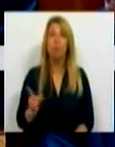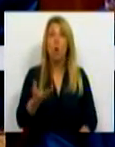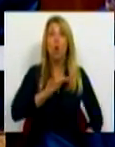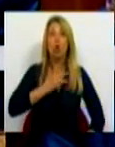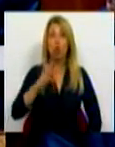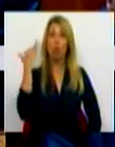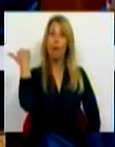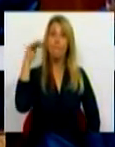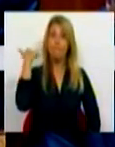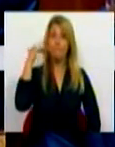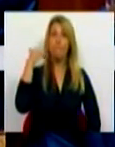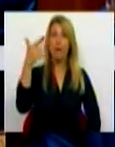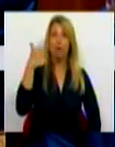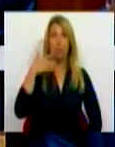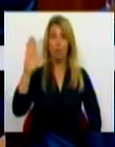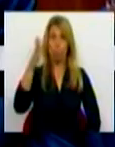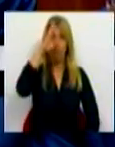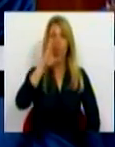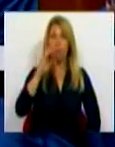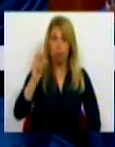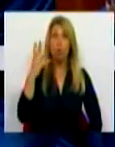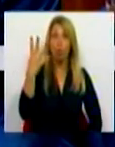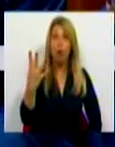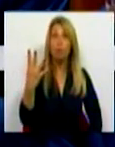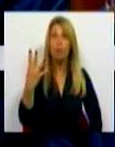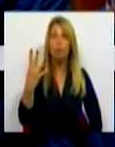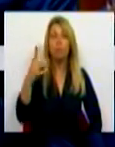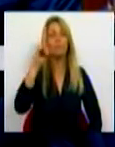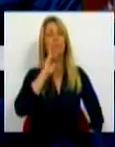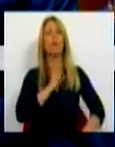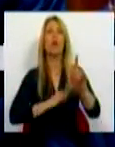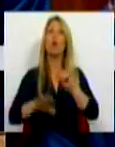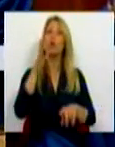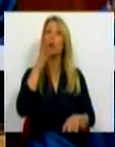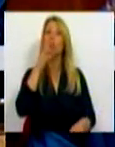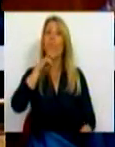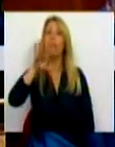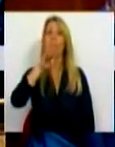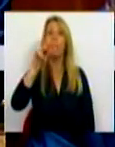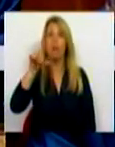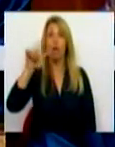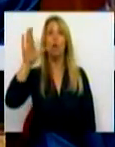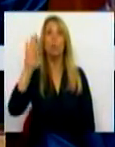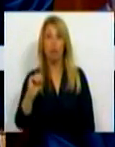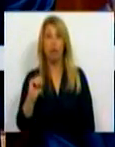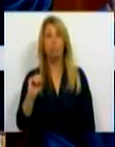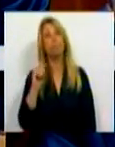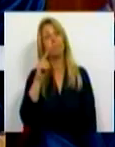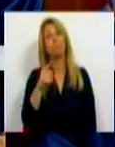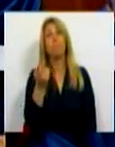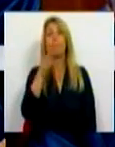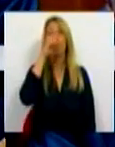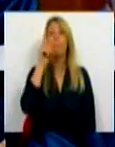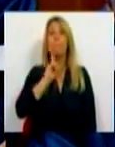sido Primeiro-Ministro durante 4 anos, tendo a Sra. Deputada Maria Luísa Albuquerque ser Ministra das